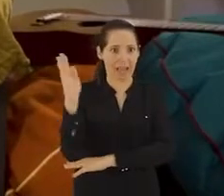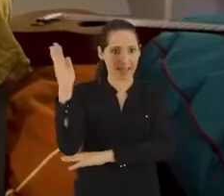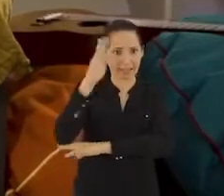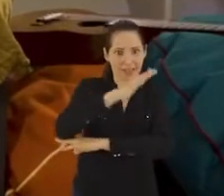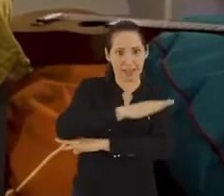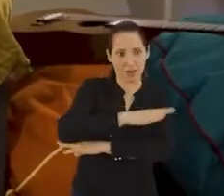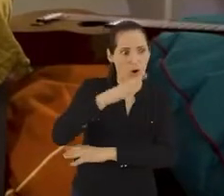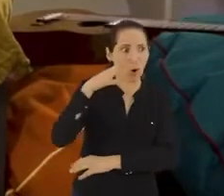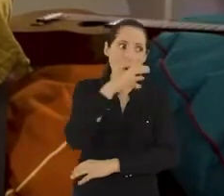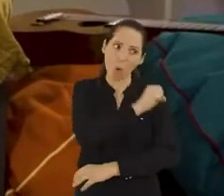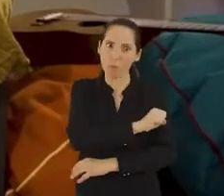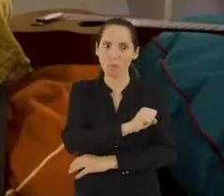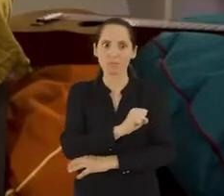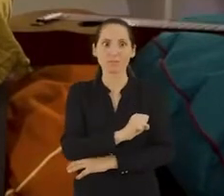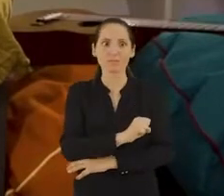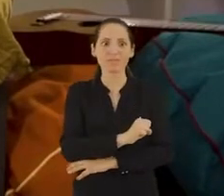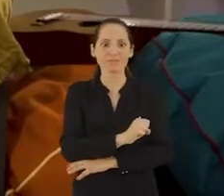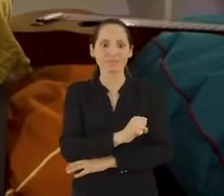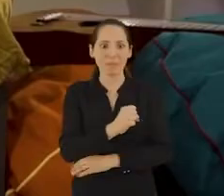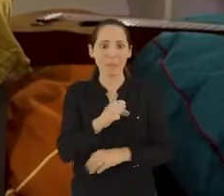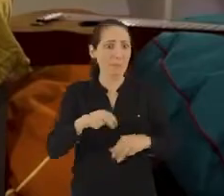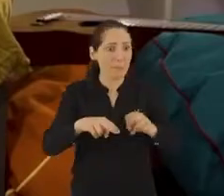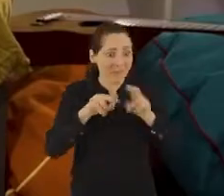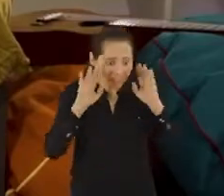O tempo nem teve tempo.